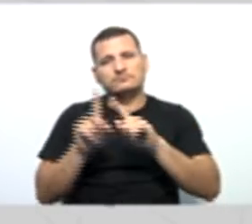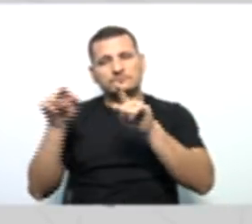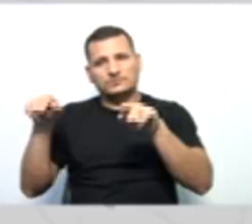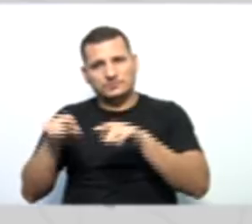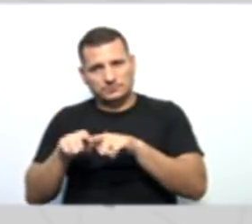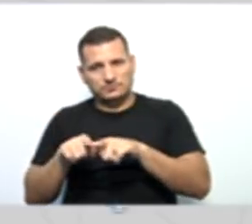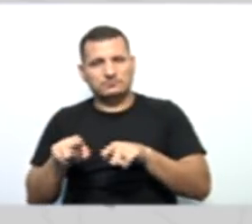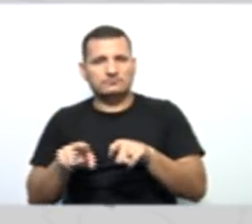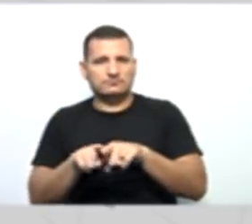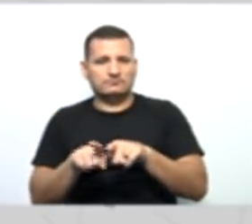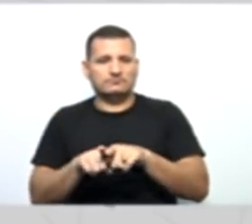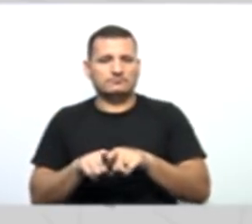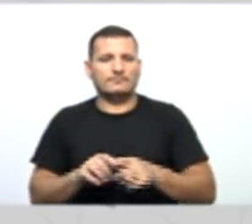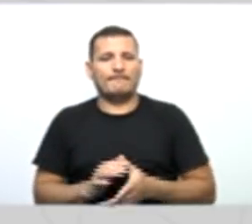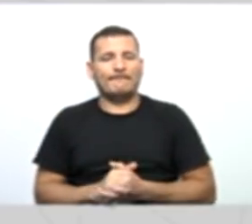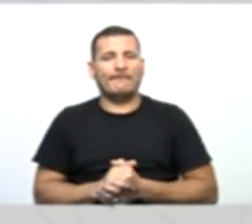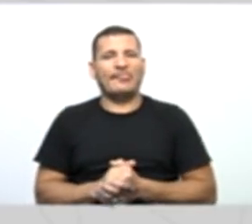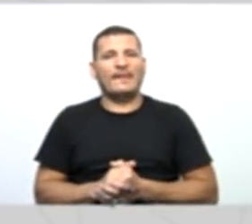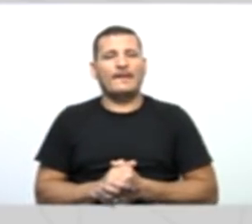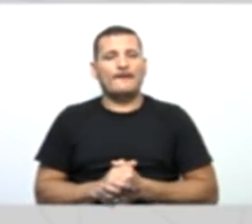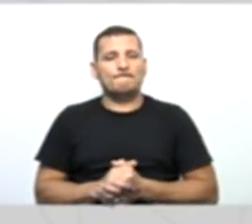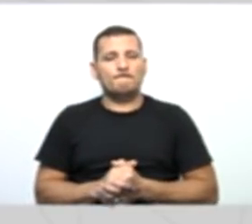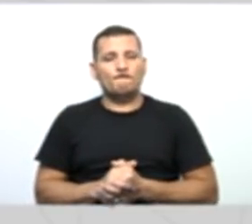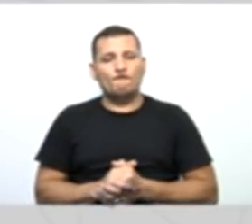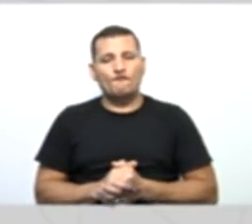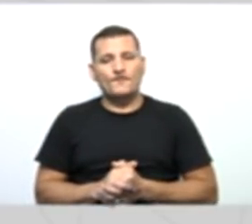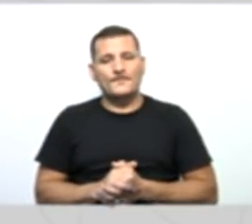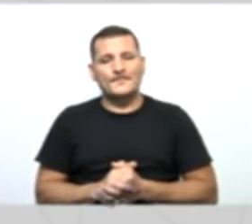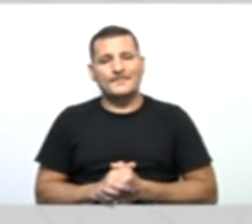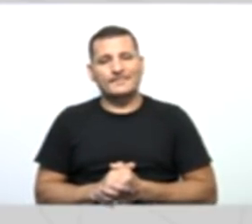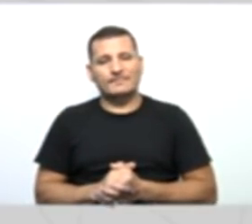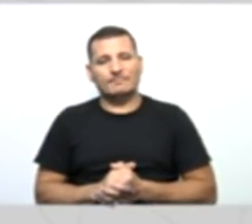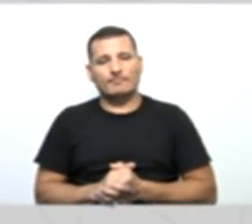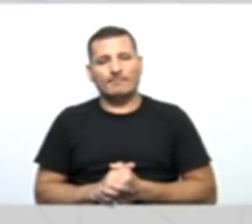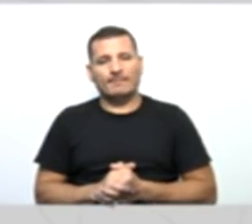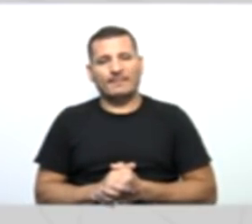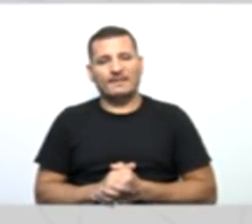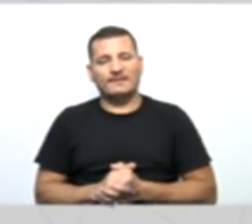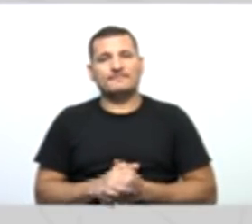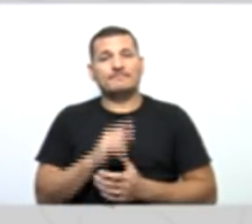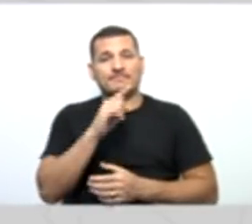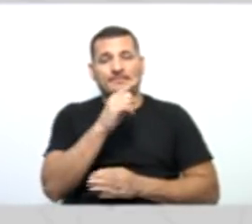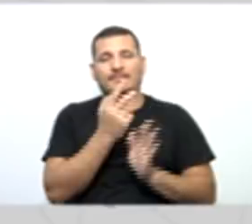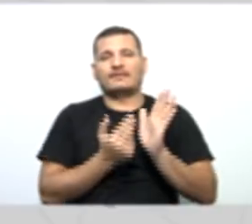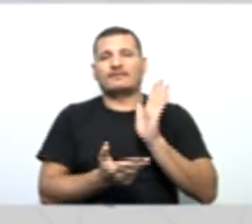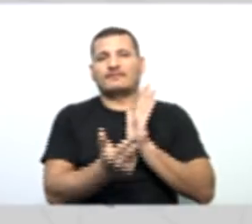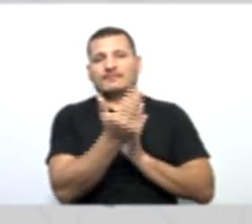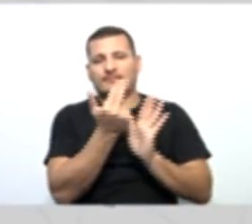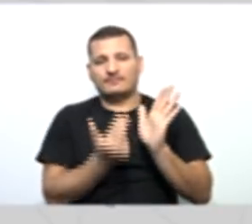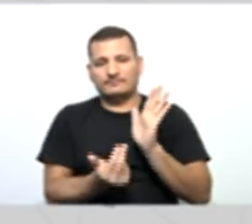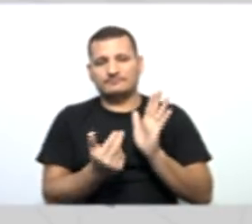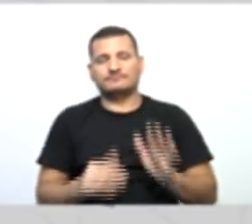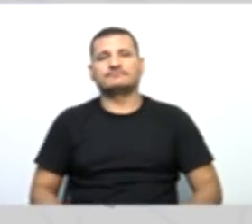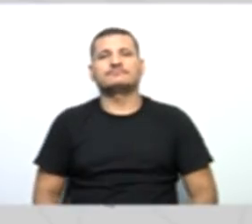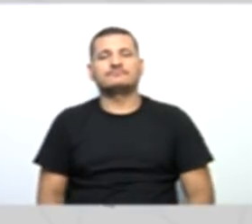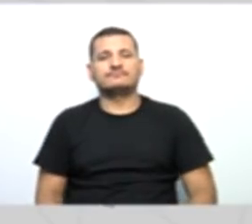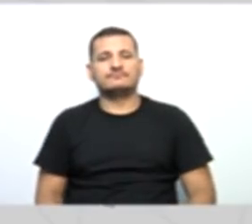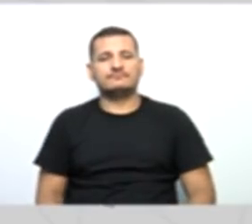empregados que podem correr o risco. Olha aí, dá uma olhadinha nesse mapa.